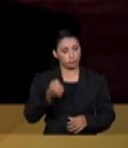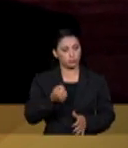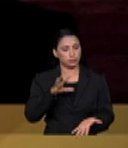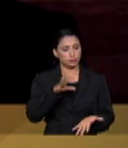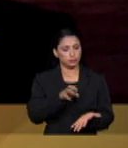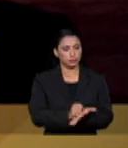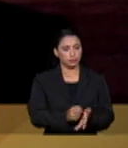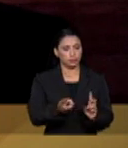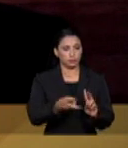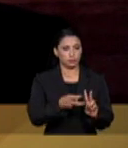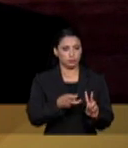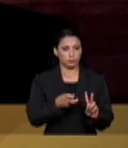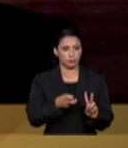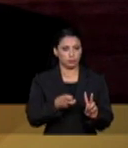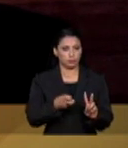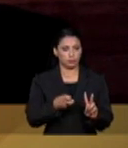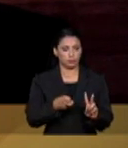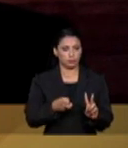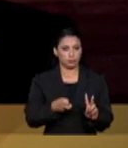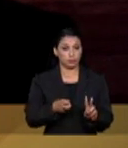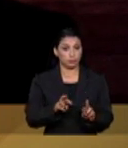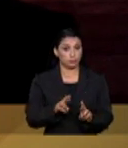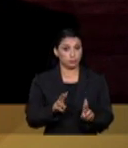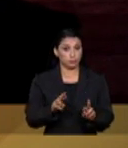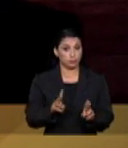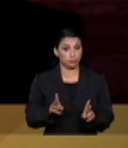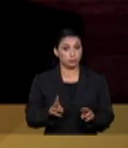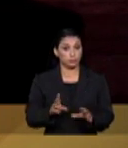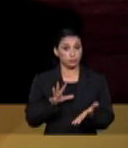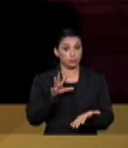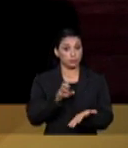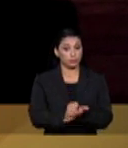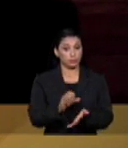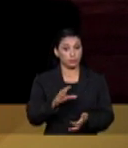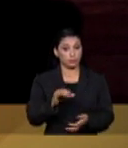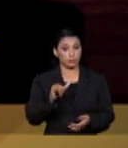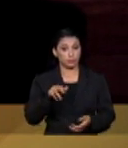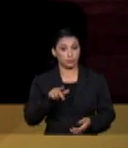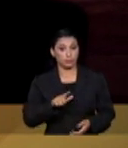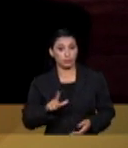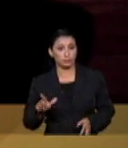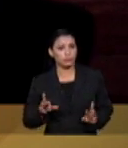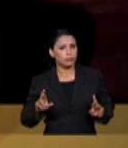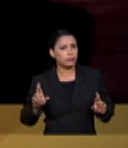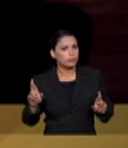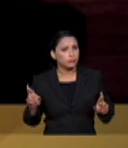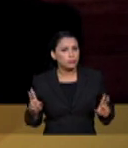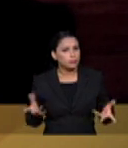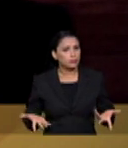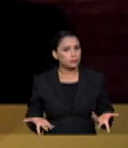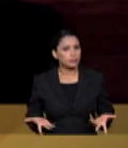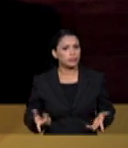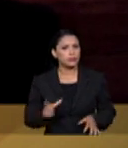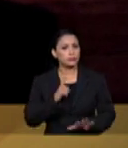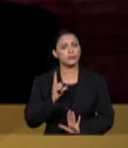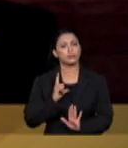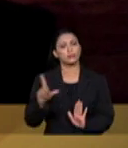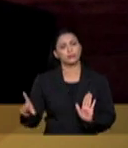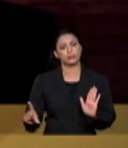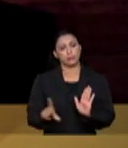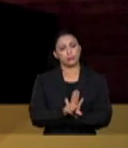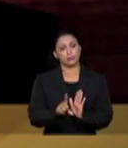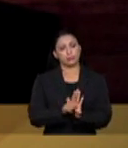difere frontalmente da Posse civil não sendo portanto regulada pela legislação de